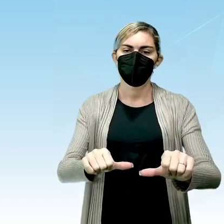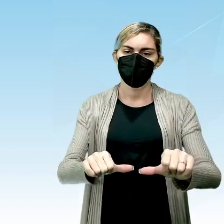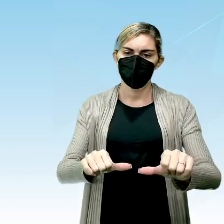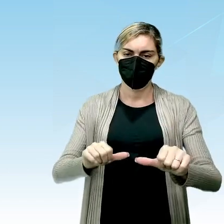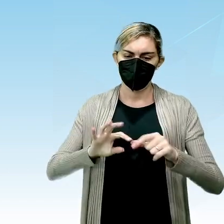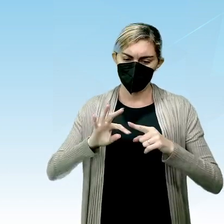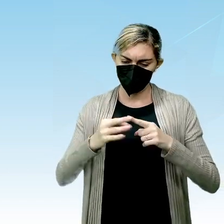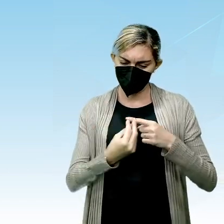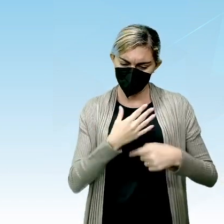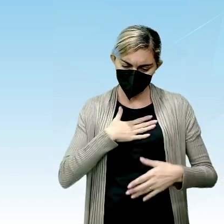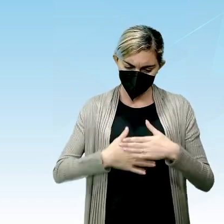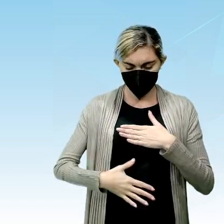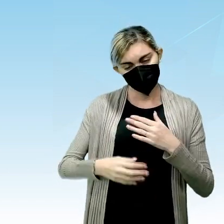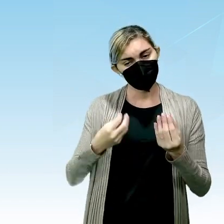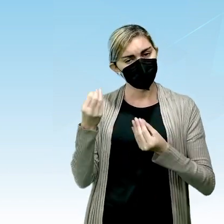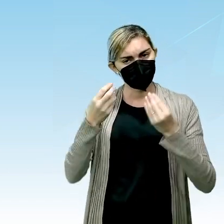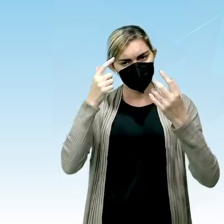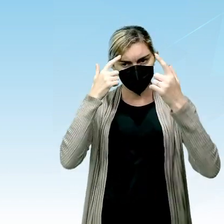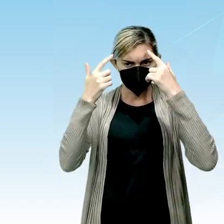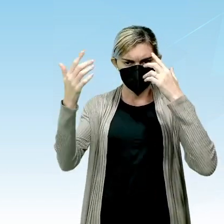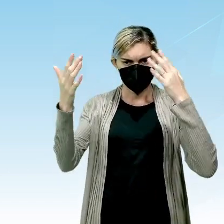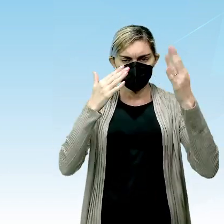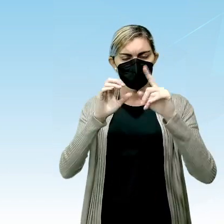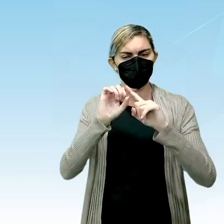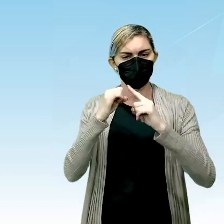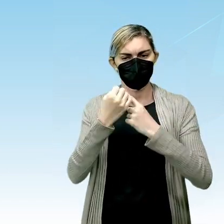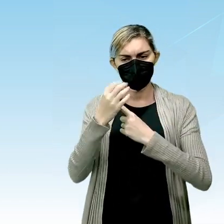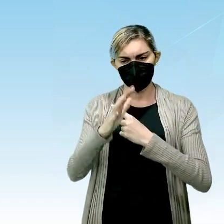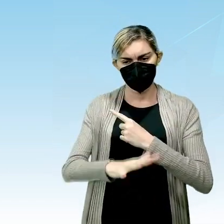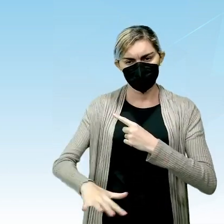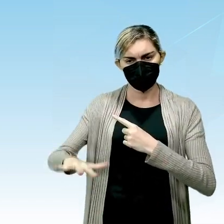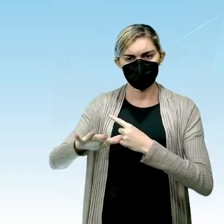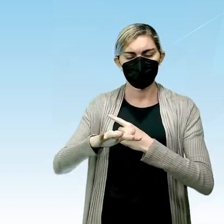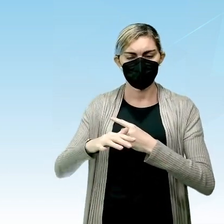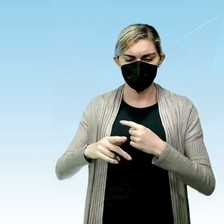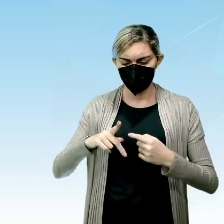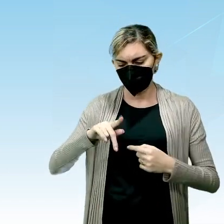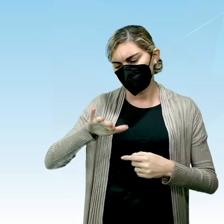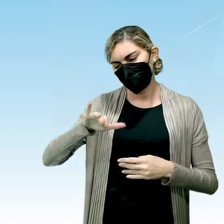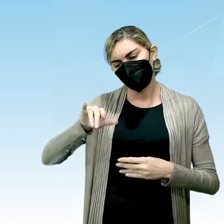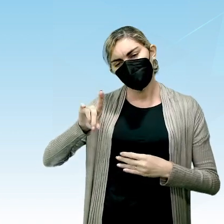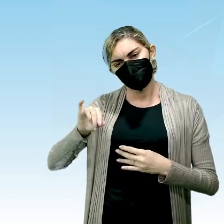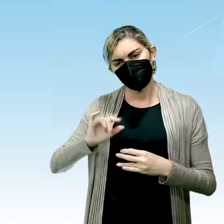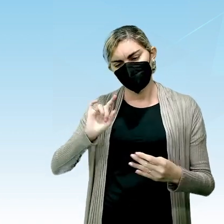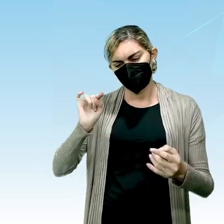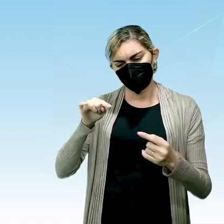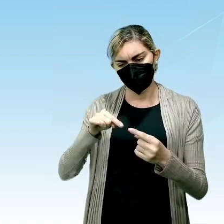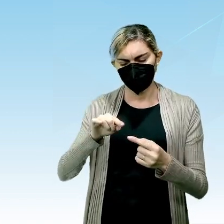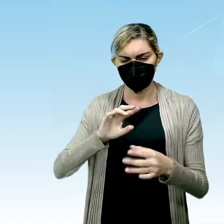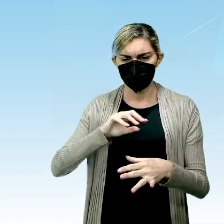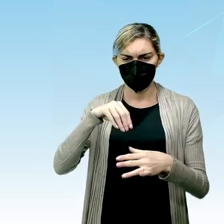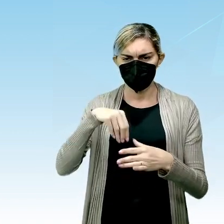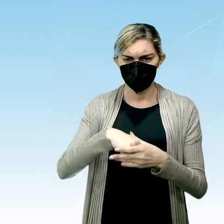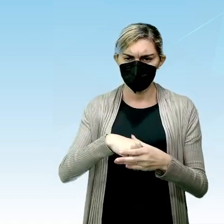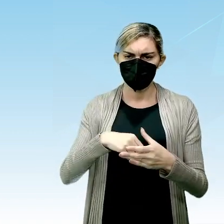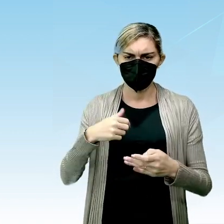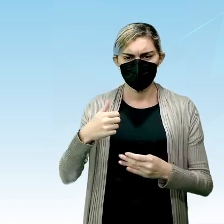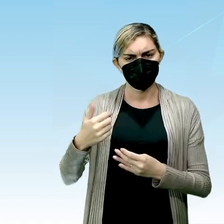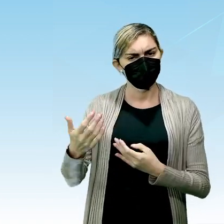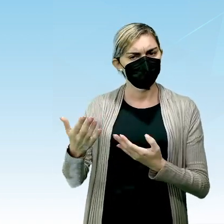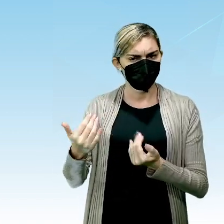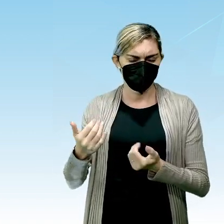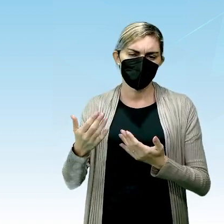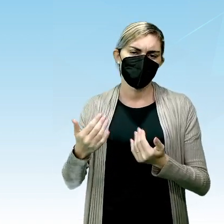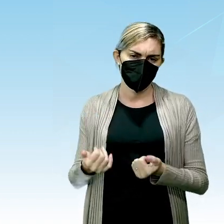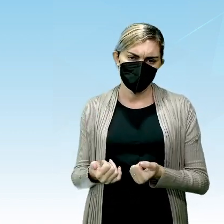fisiológicas como psicossociais. Por sua vez, a puberdade ela vai estar inserida na adolescência, que é